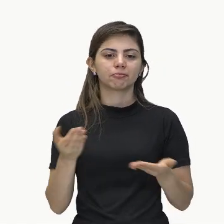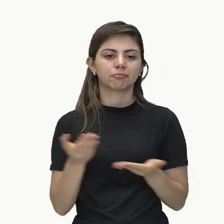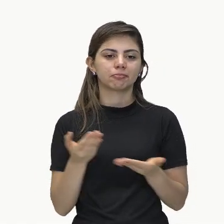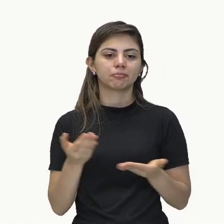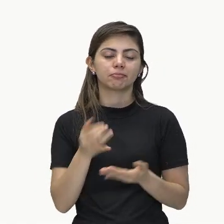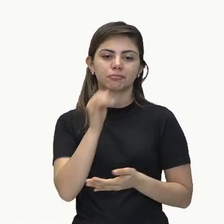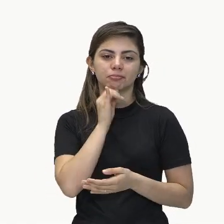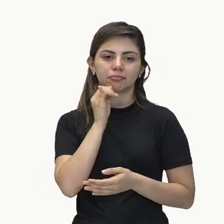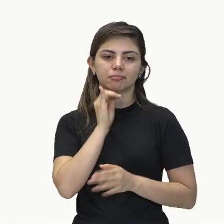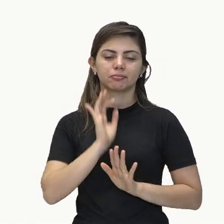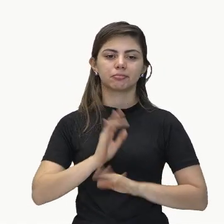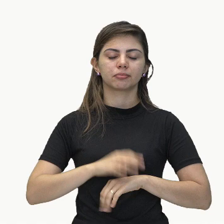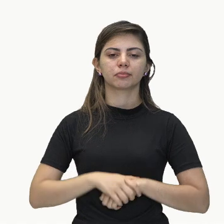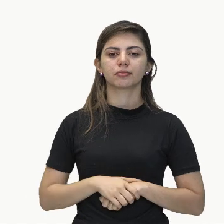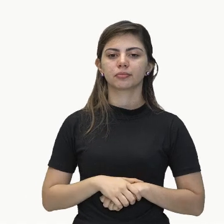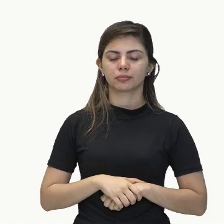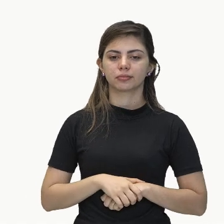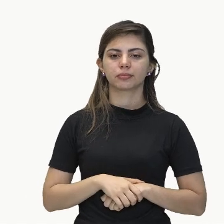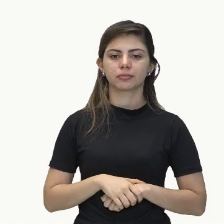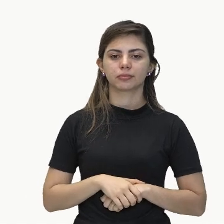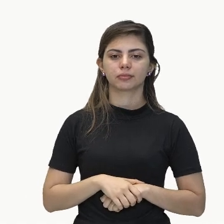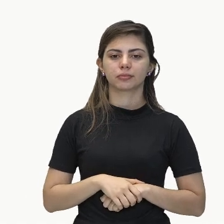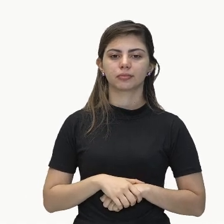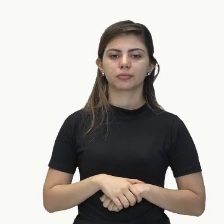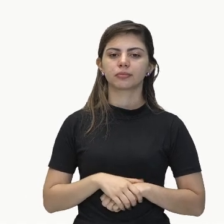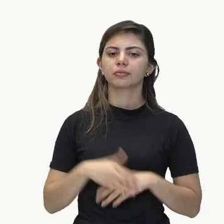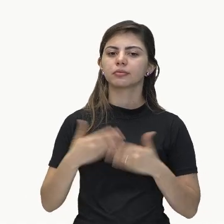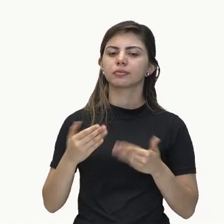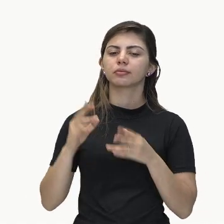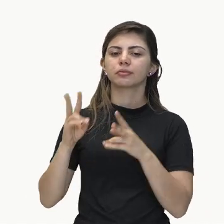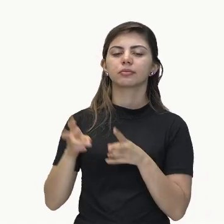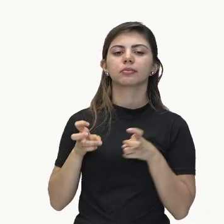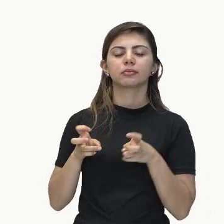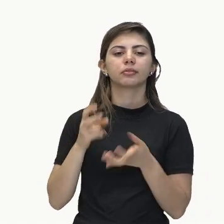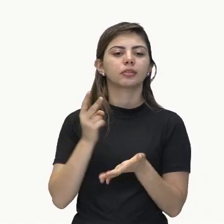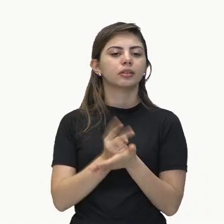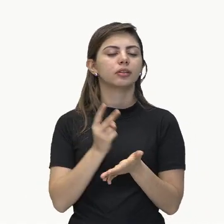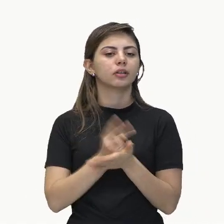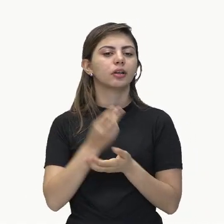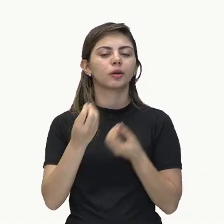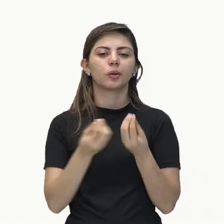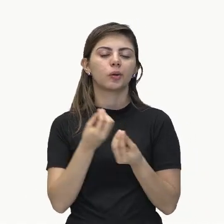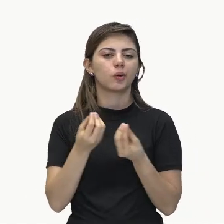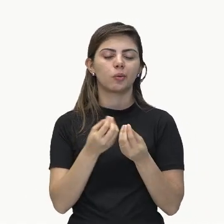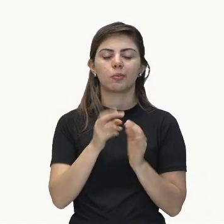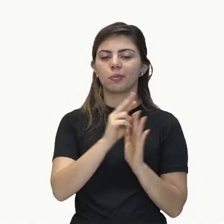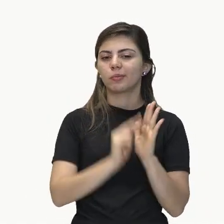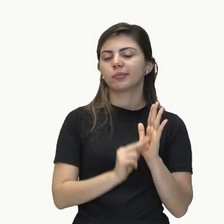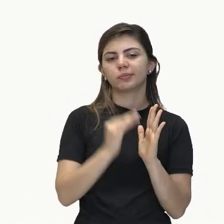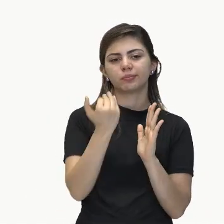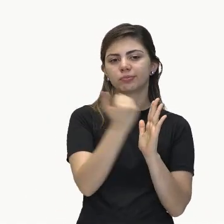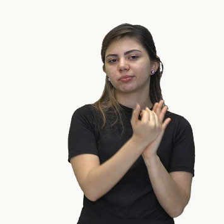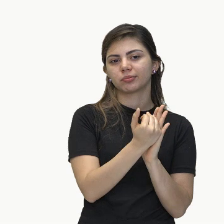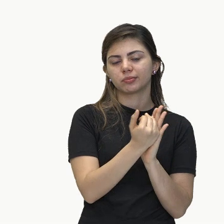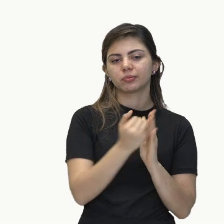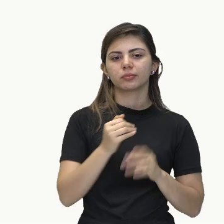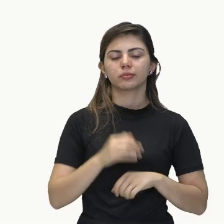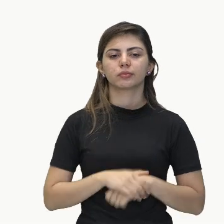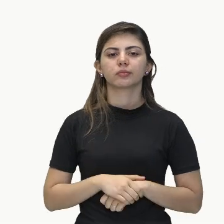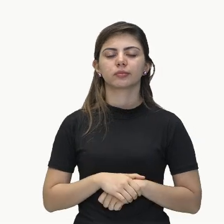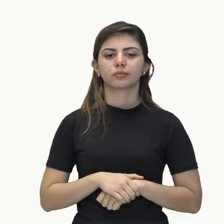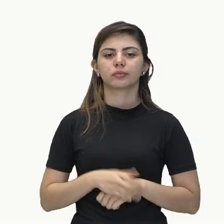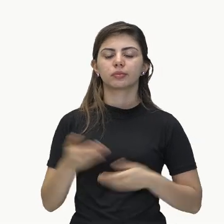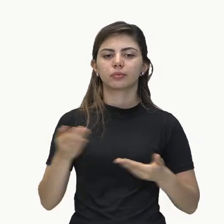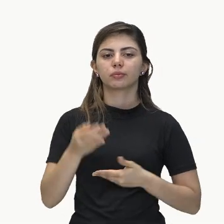primeiro exemplo, ok? Então, observe que a gente sempre vai fazer do mesmo jeito, pessoal. Vamos lá para o